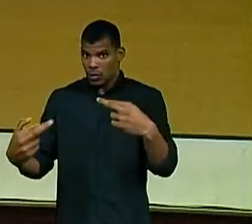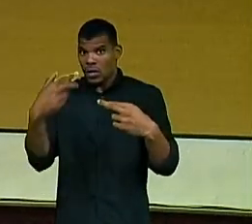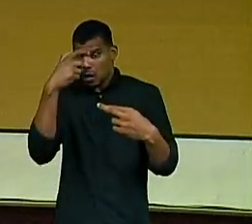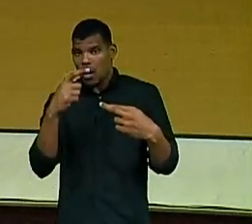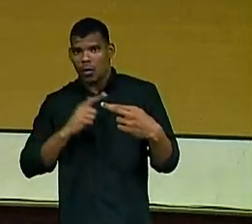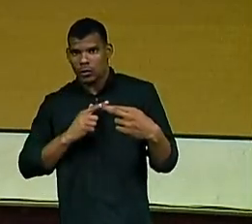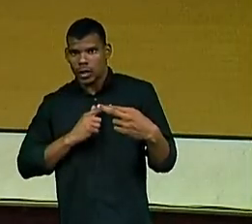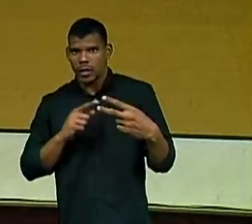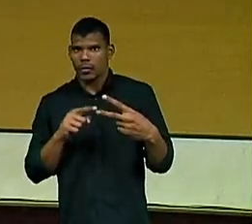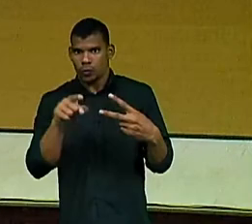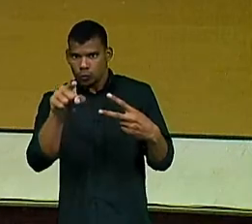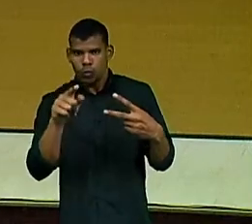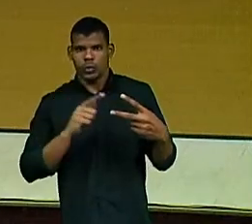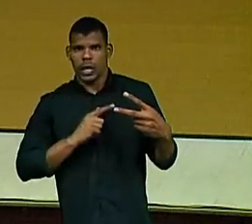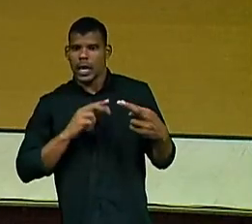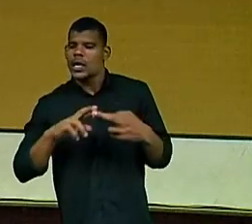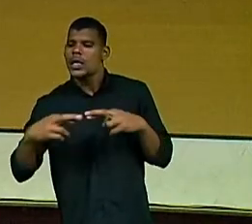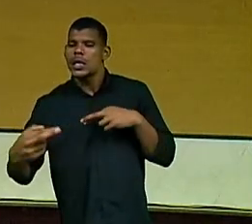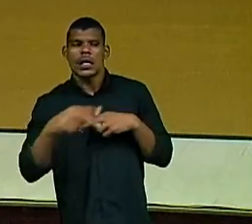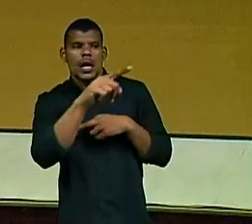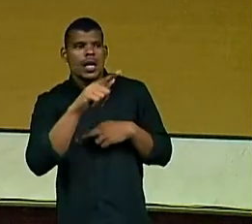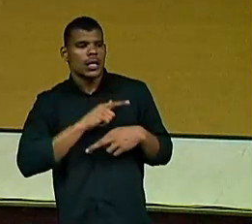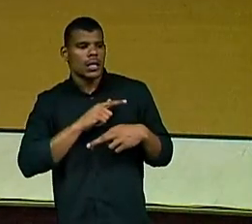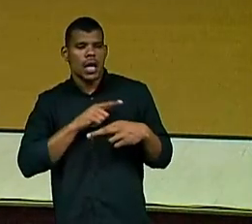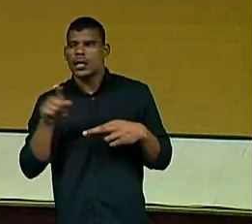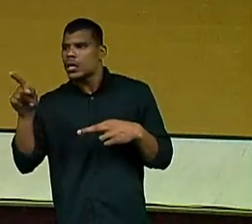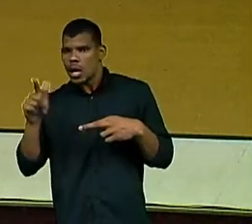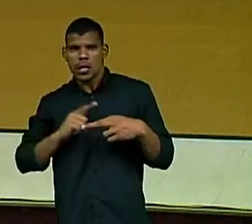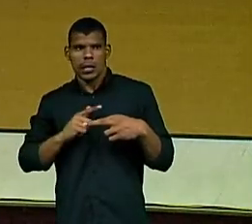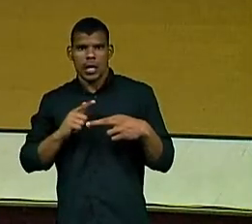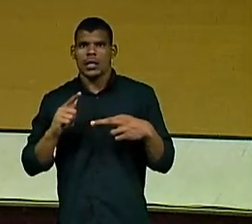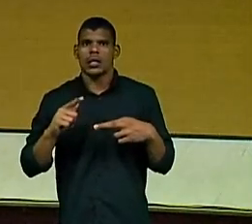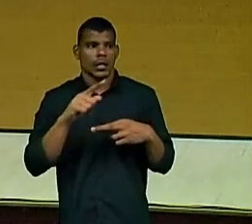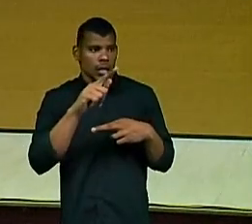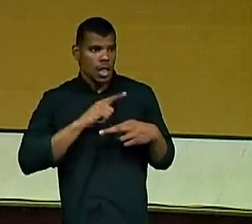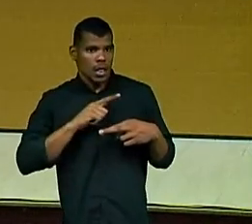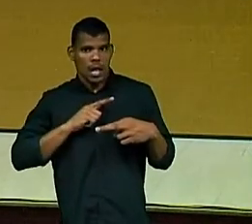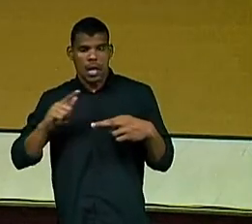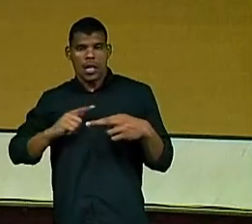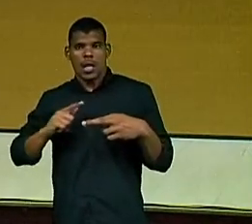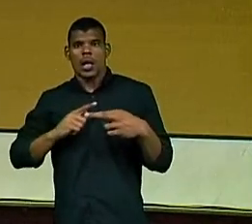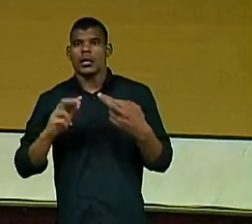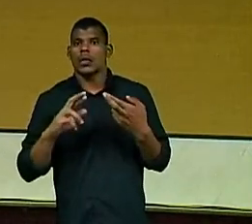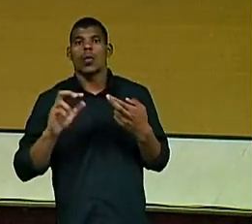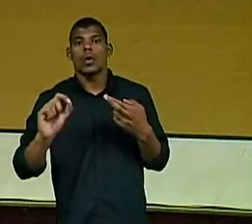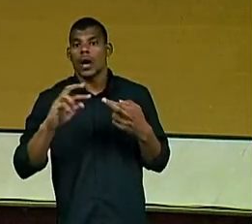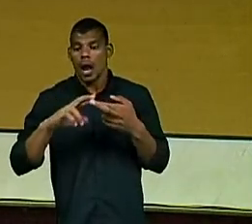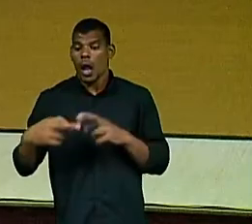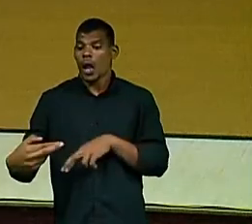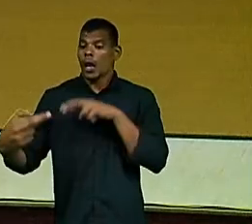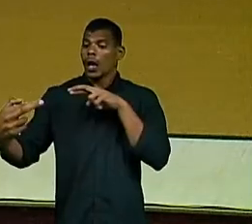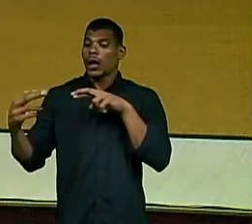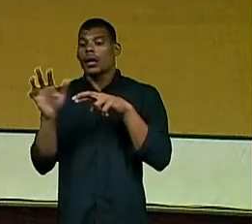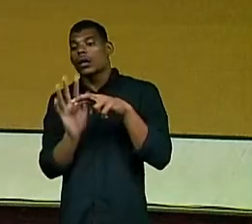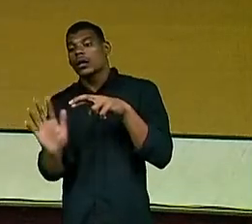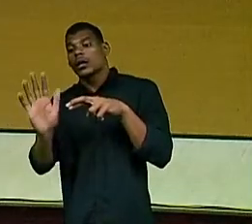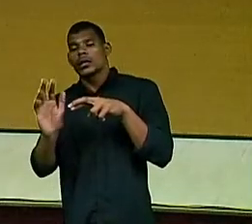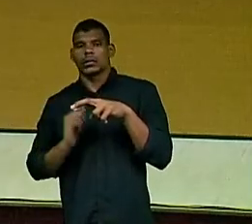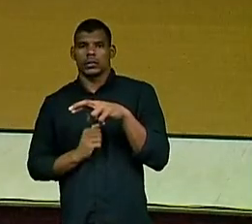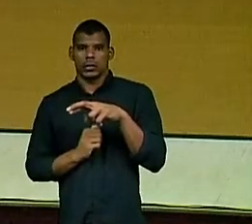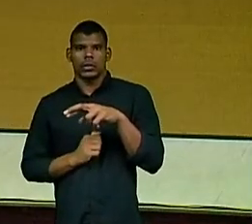genes de cada indivíduo é único é e o que é então esse código